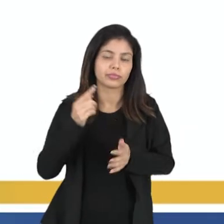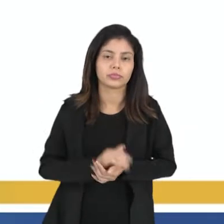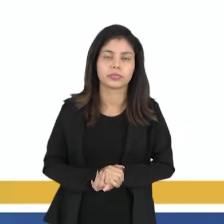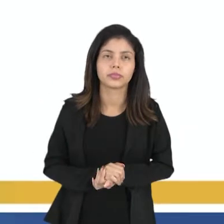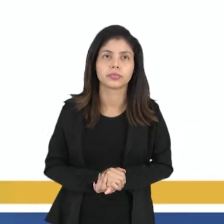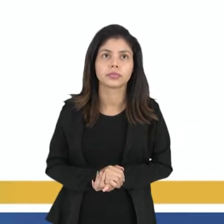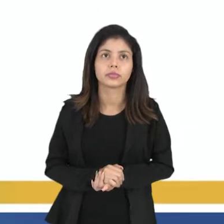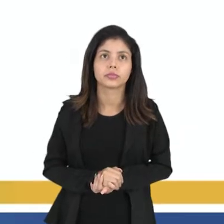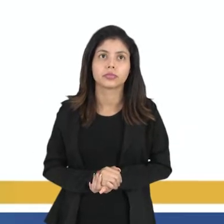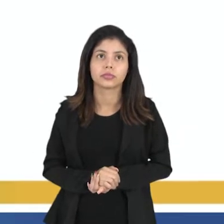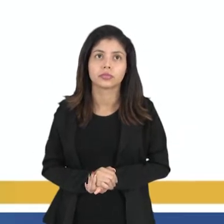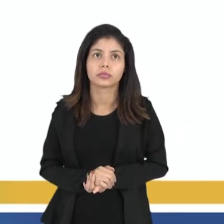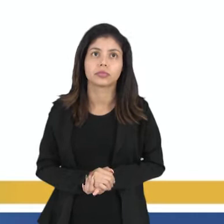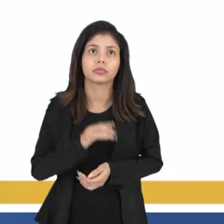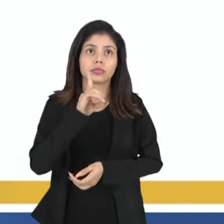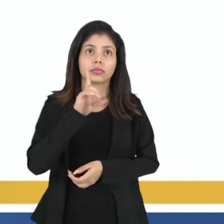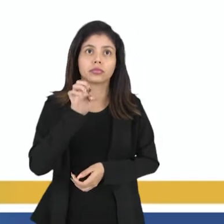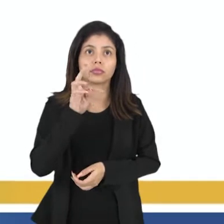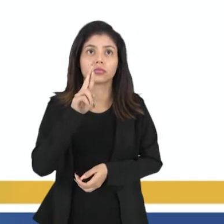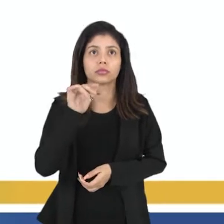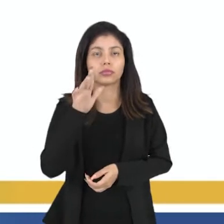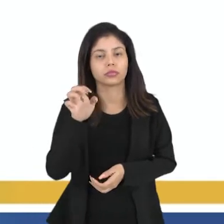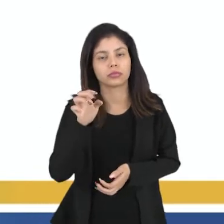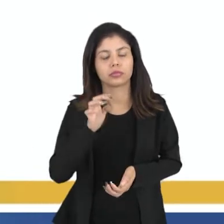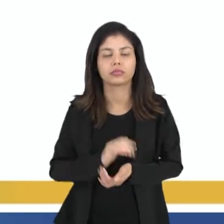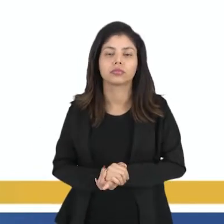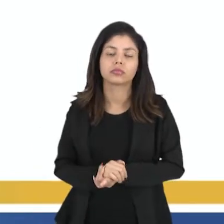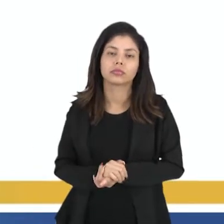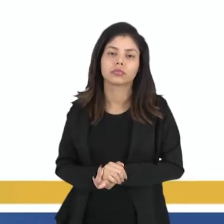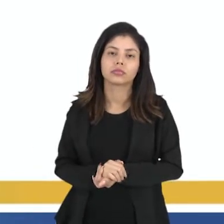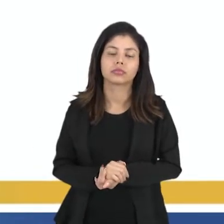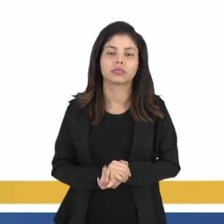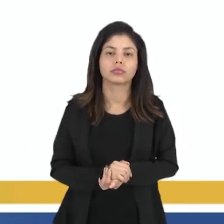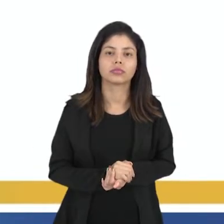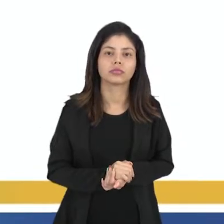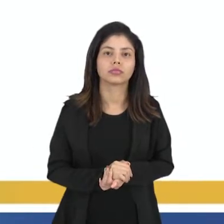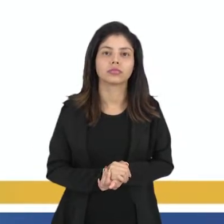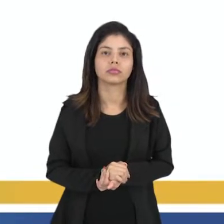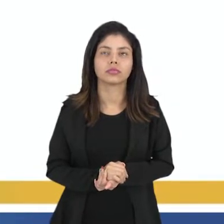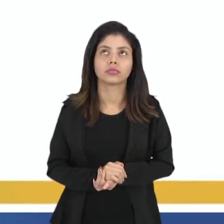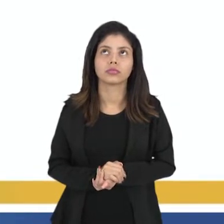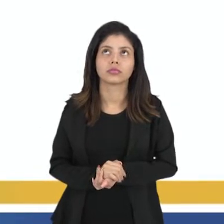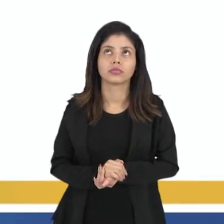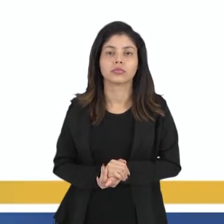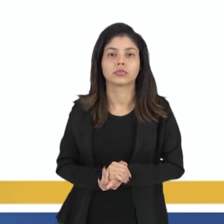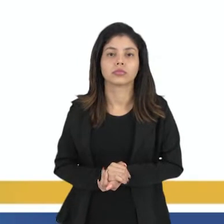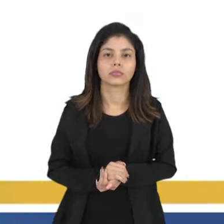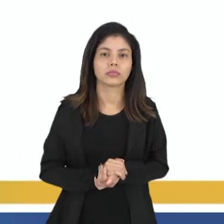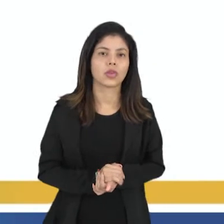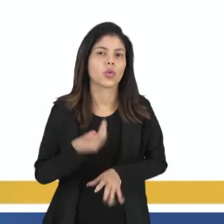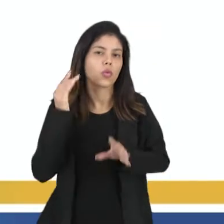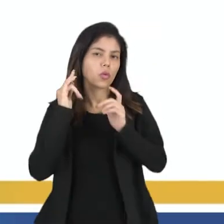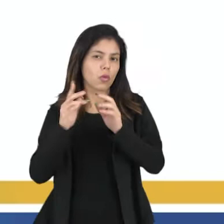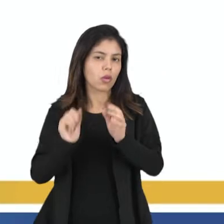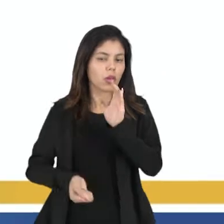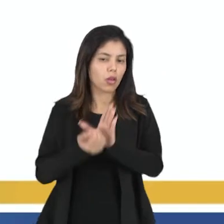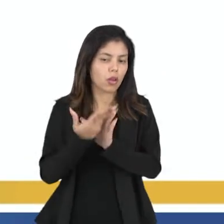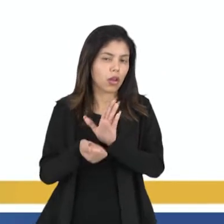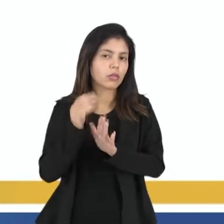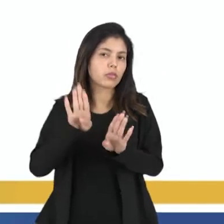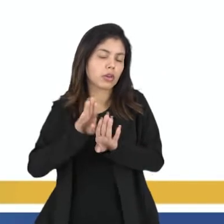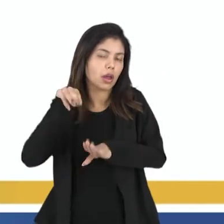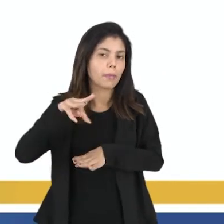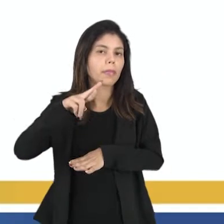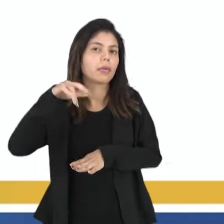vez. Disse Descartes sobre, né, numa obra chamada Meditações